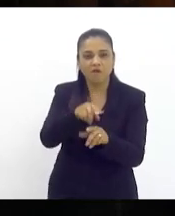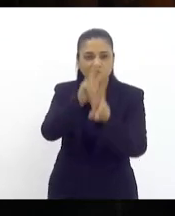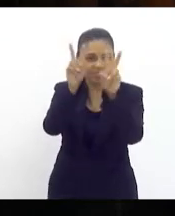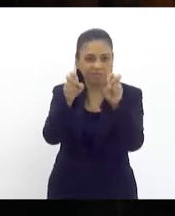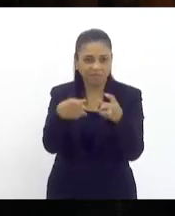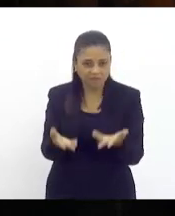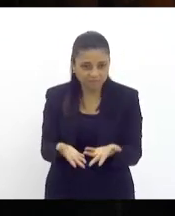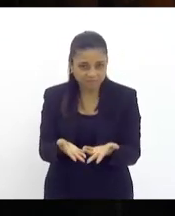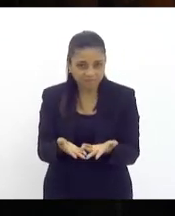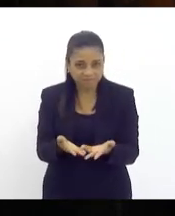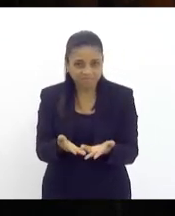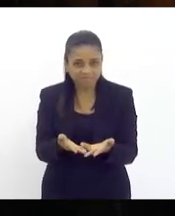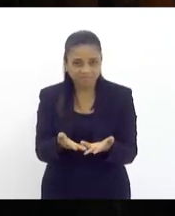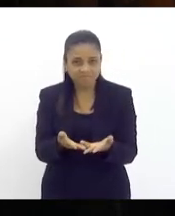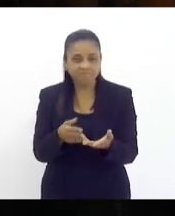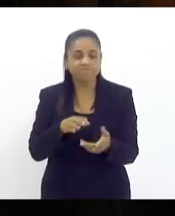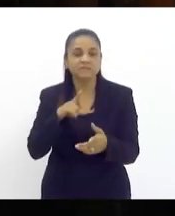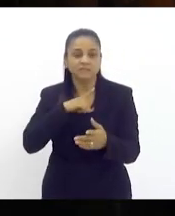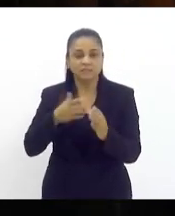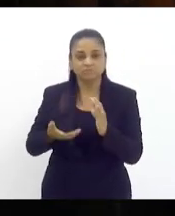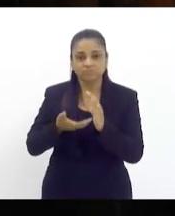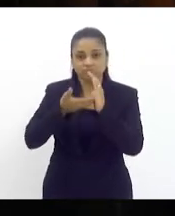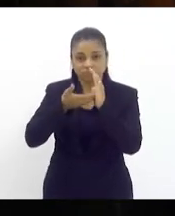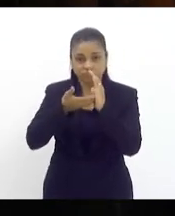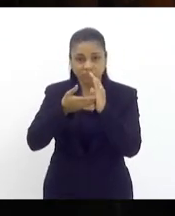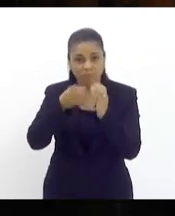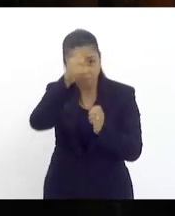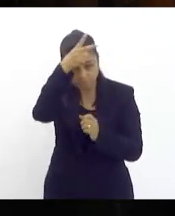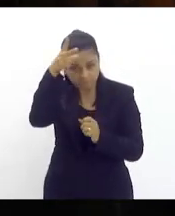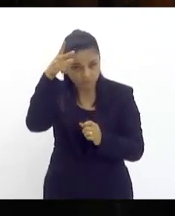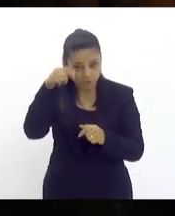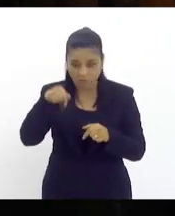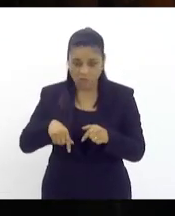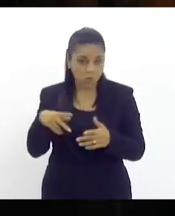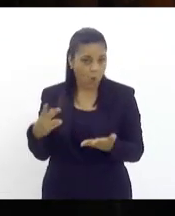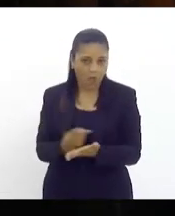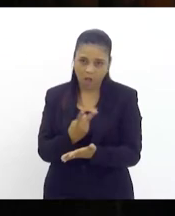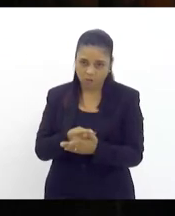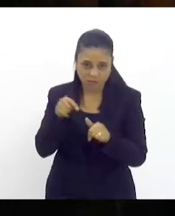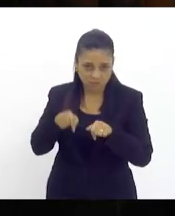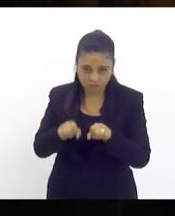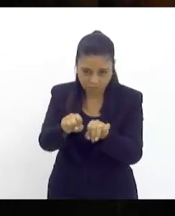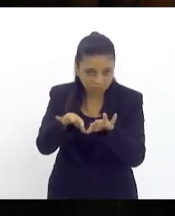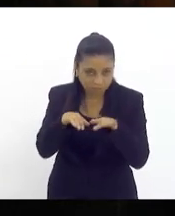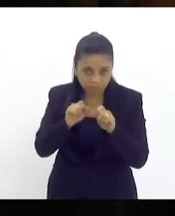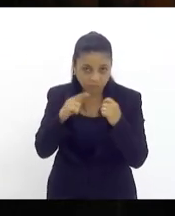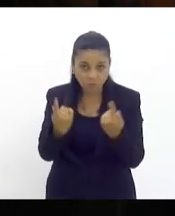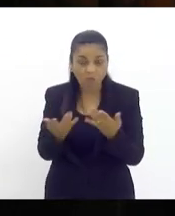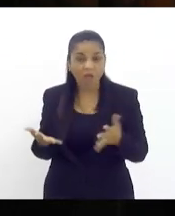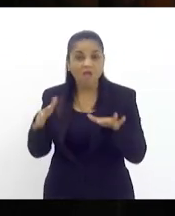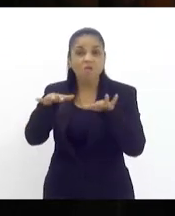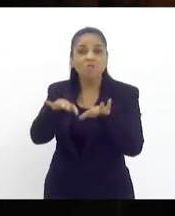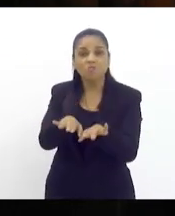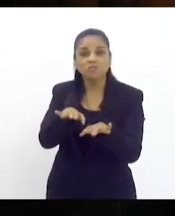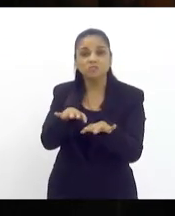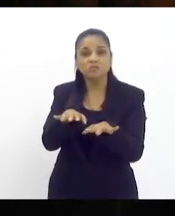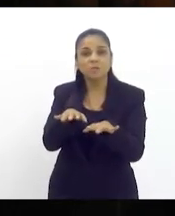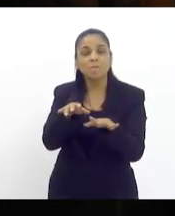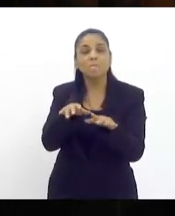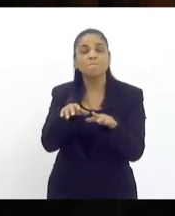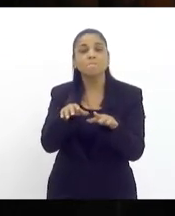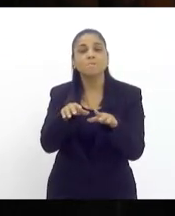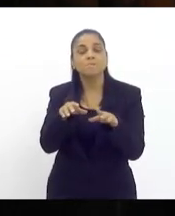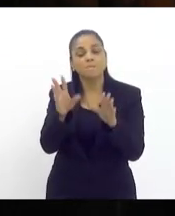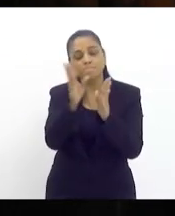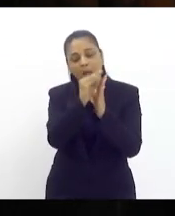e há algo na Câmara Municipal que não acontece nessa casa que é a inclusão de determinada pauta